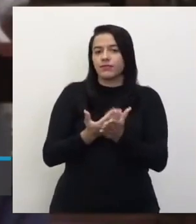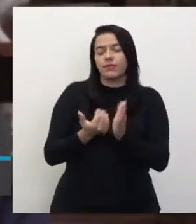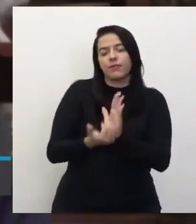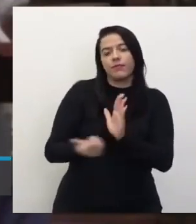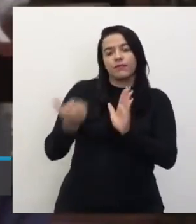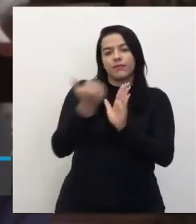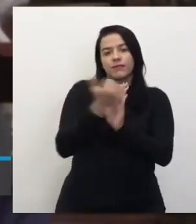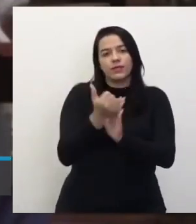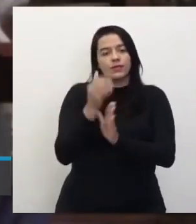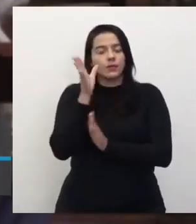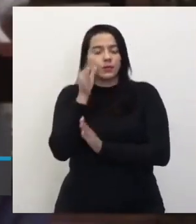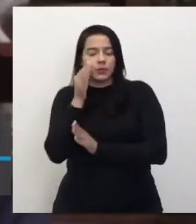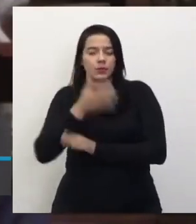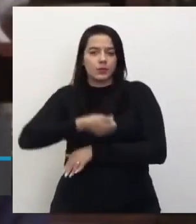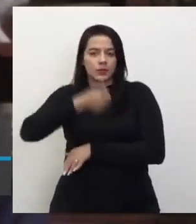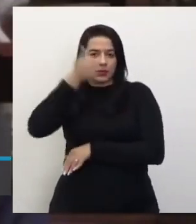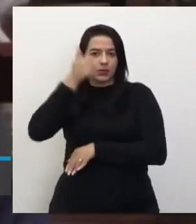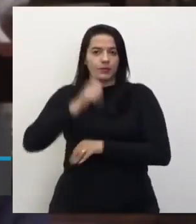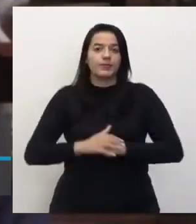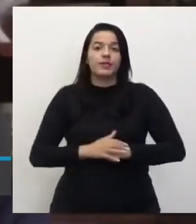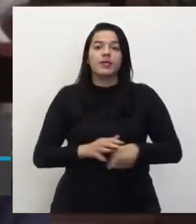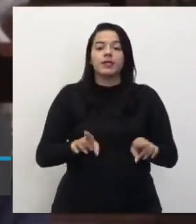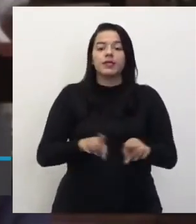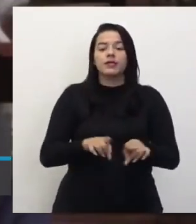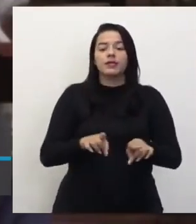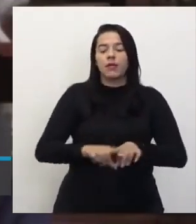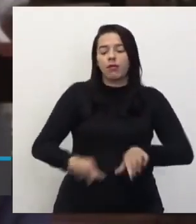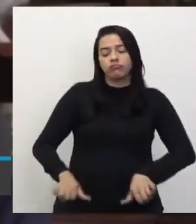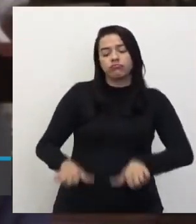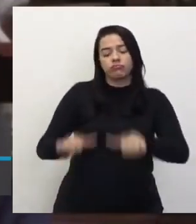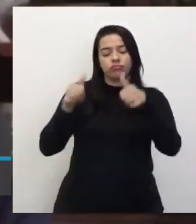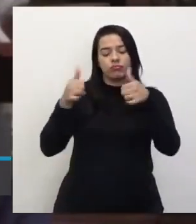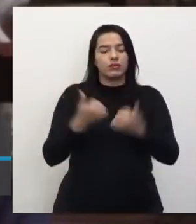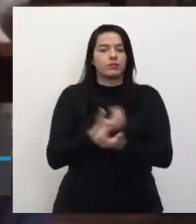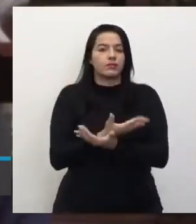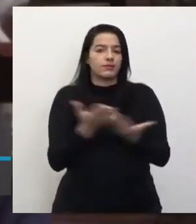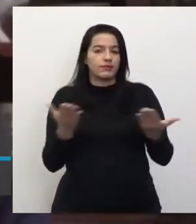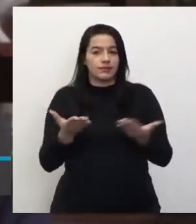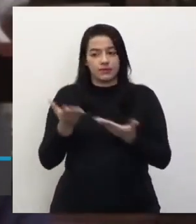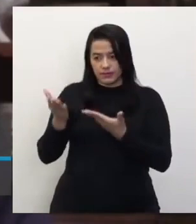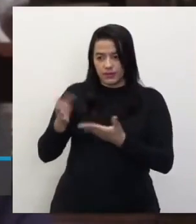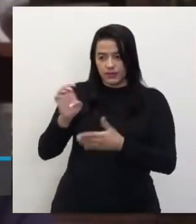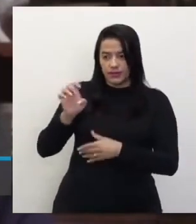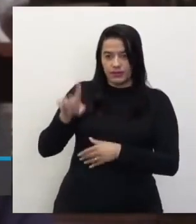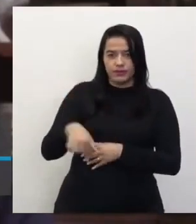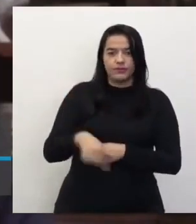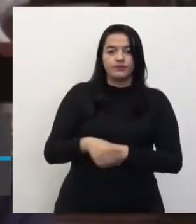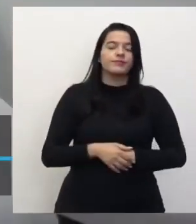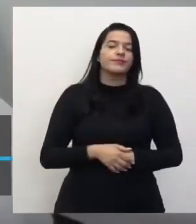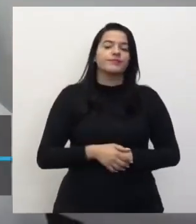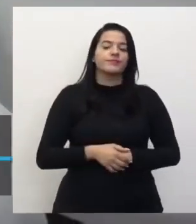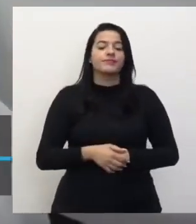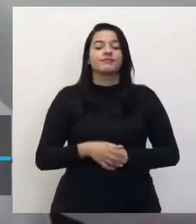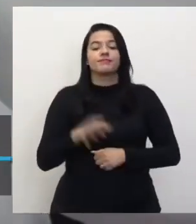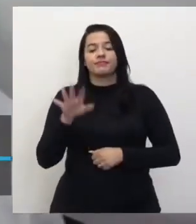né, interessantes e consiga melhorar cada vez mais para vocês. Não é isso mesmo, Ed? Isso aí,